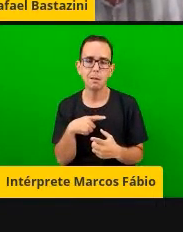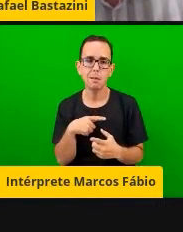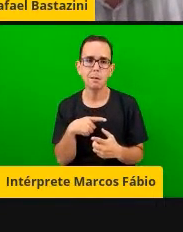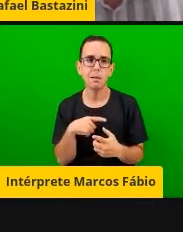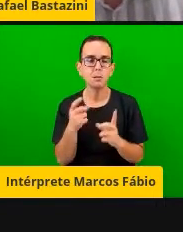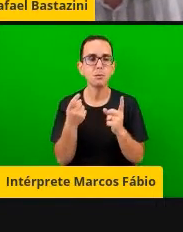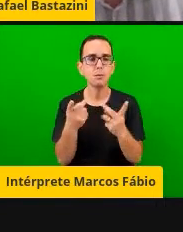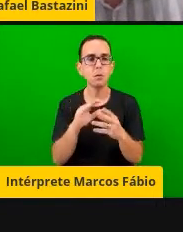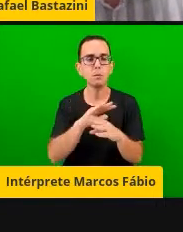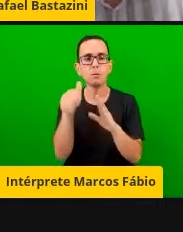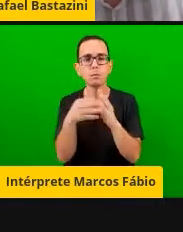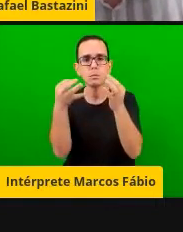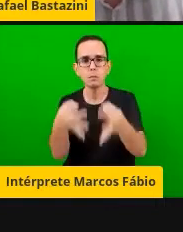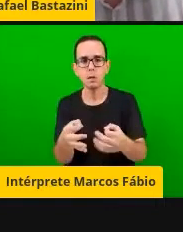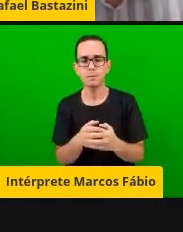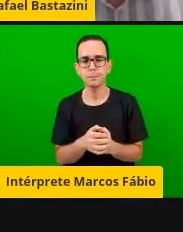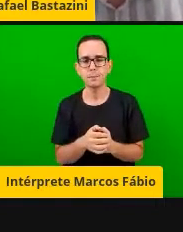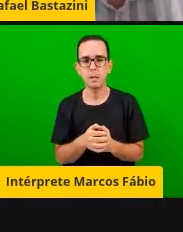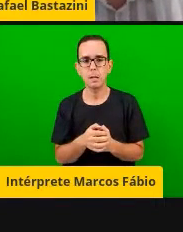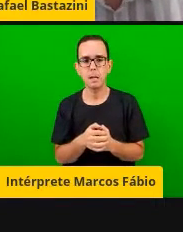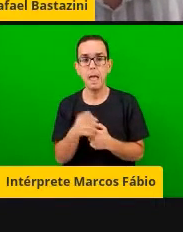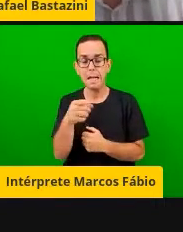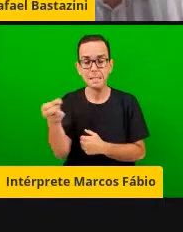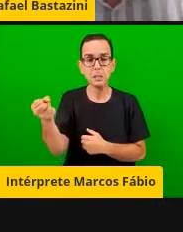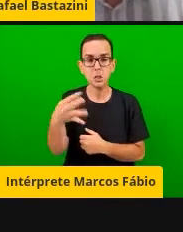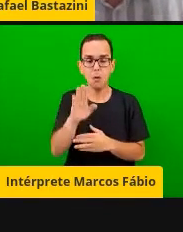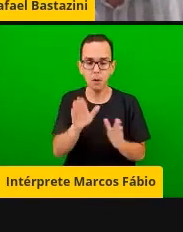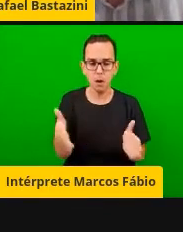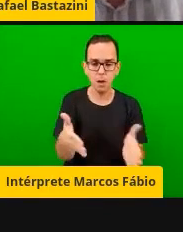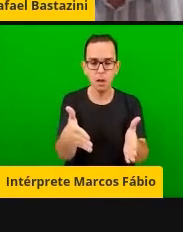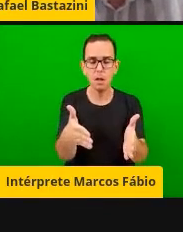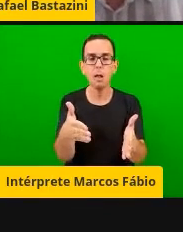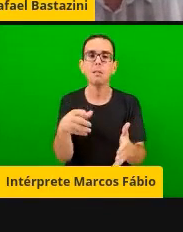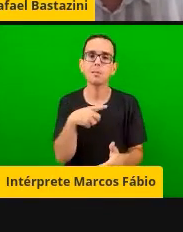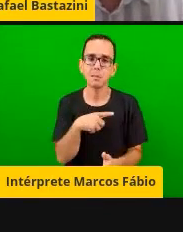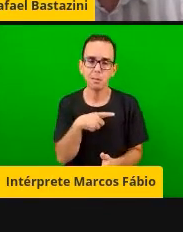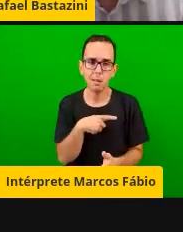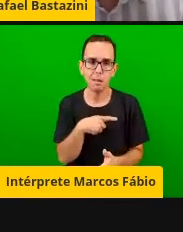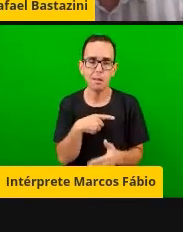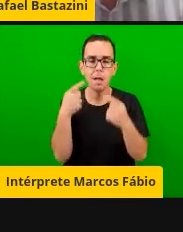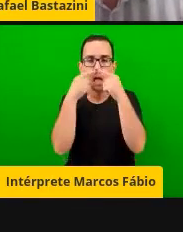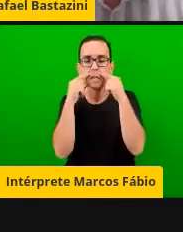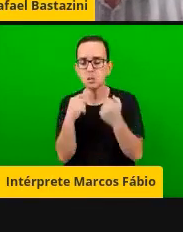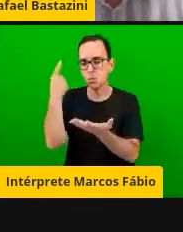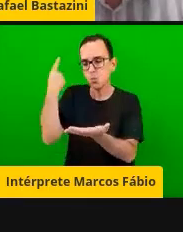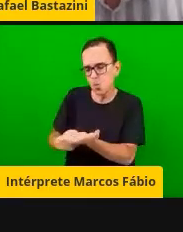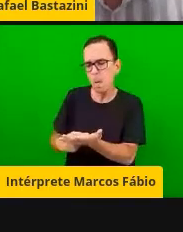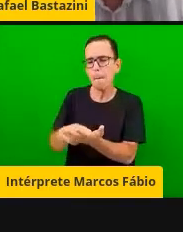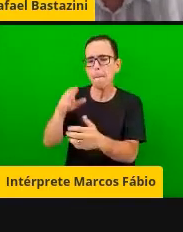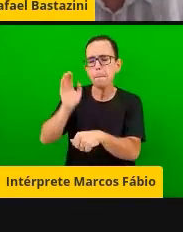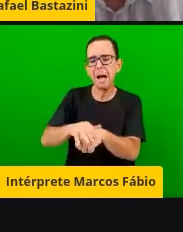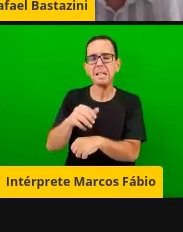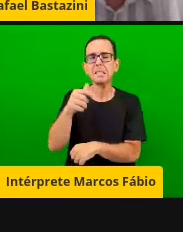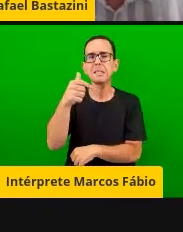militar. Essa nova Rota da Seda, a China fez acordo com mais de 125 países,